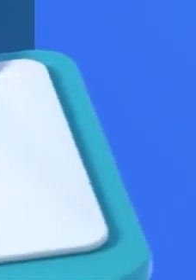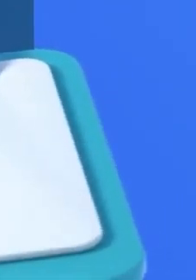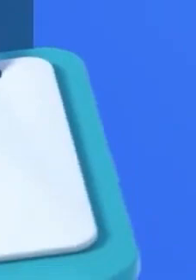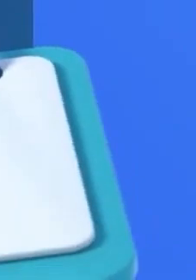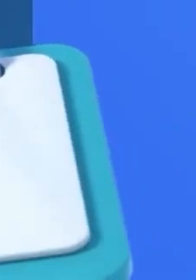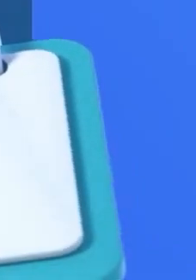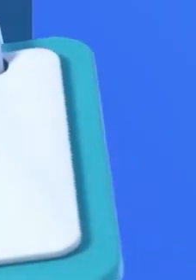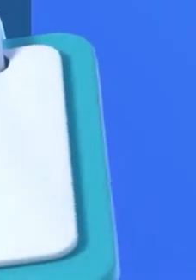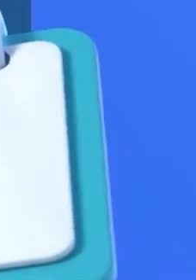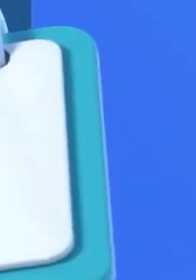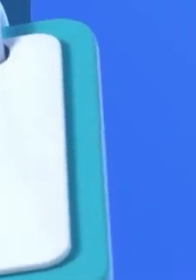i